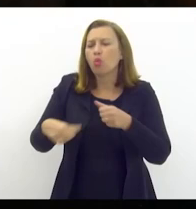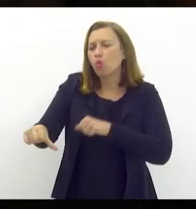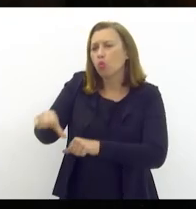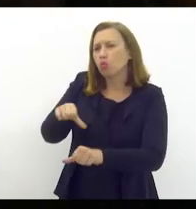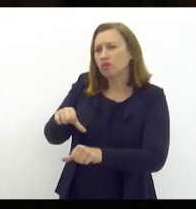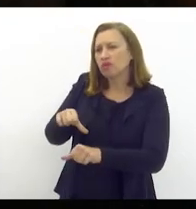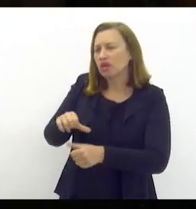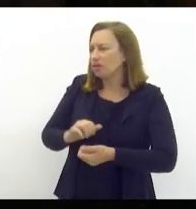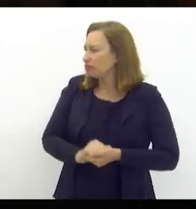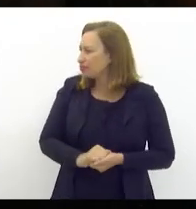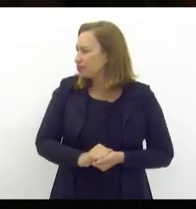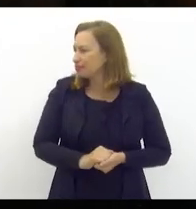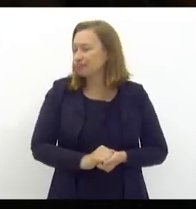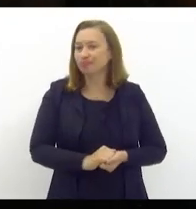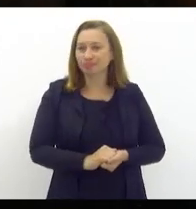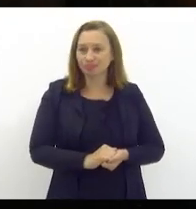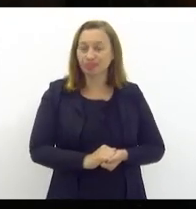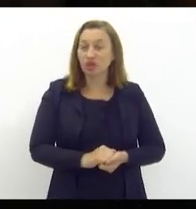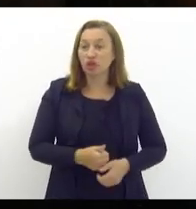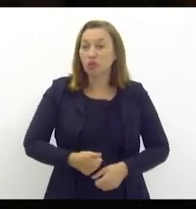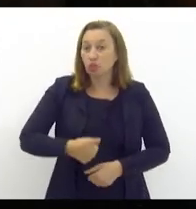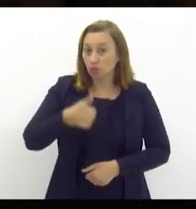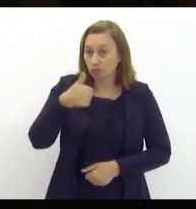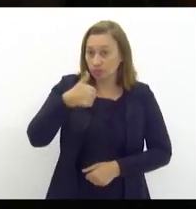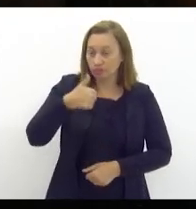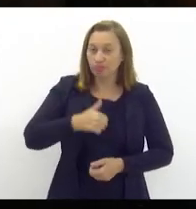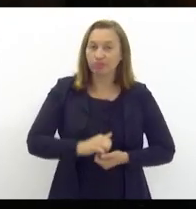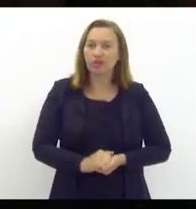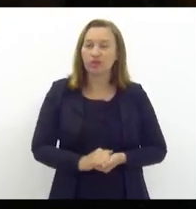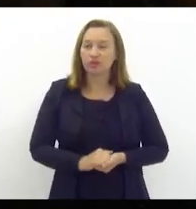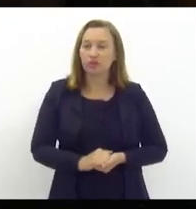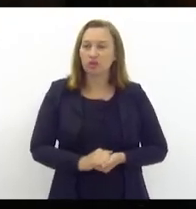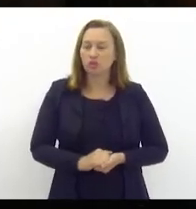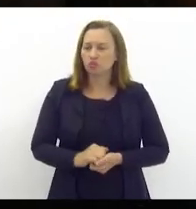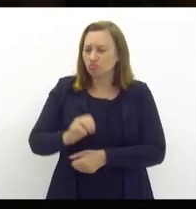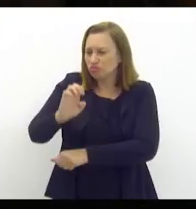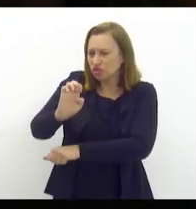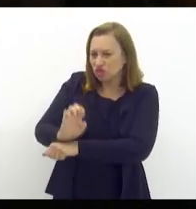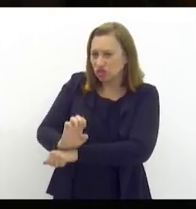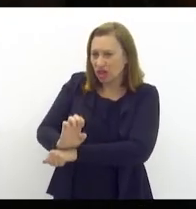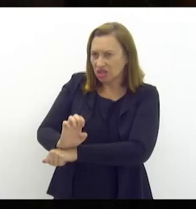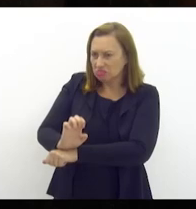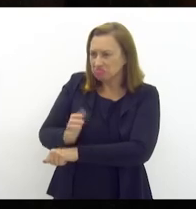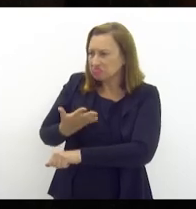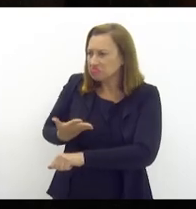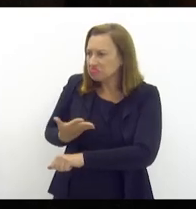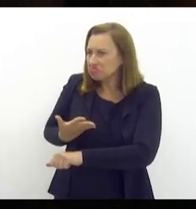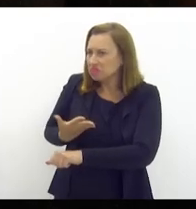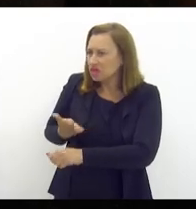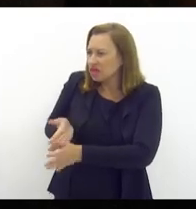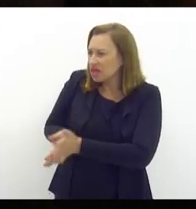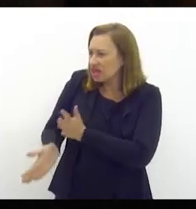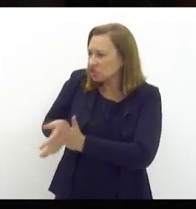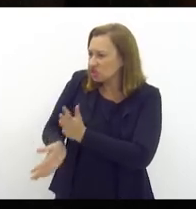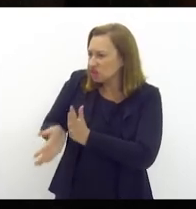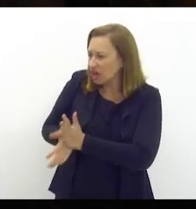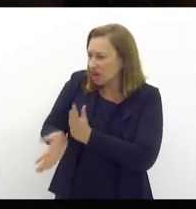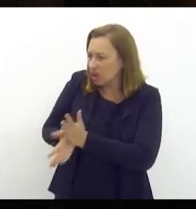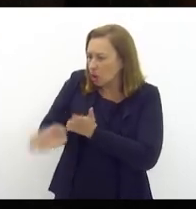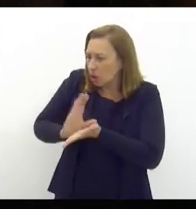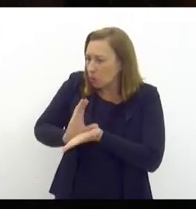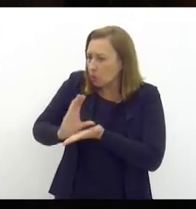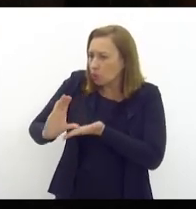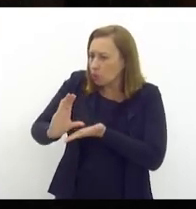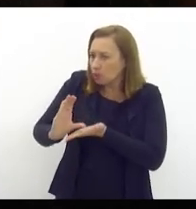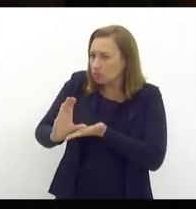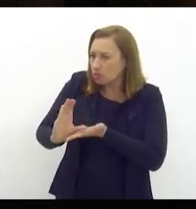no mérito? Ora, de um, não cabe ao Estado gastar recursos